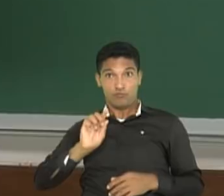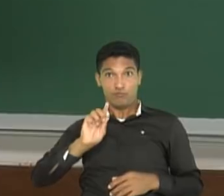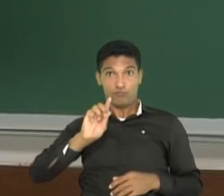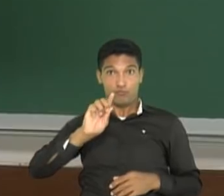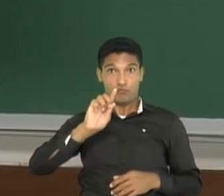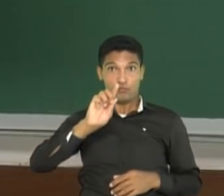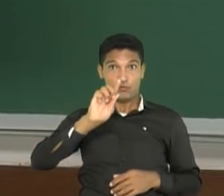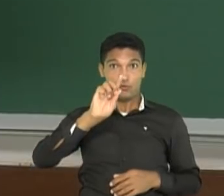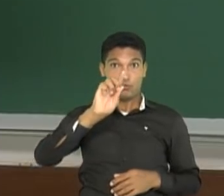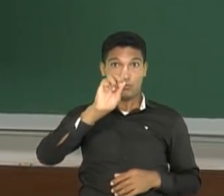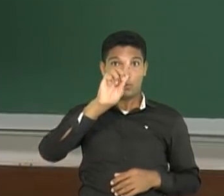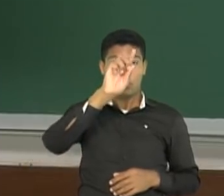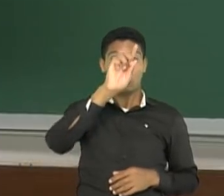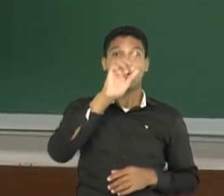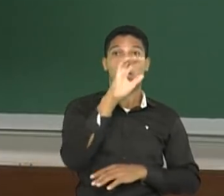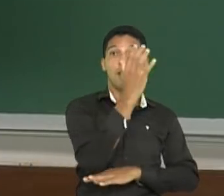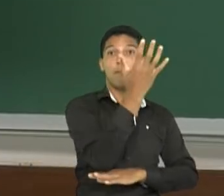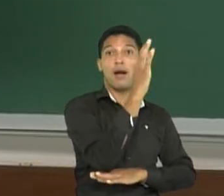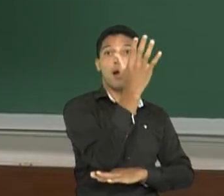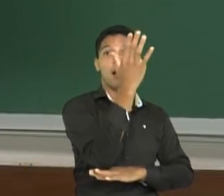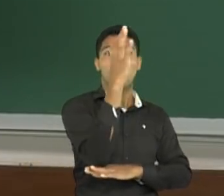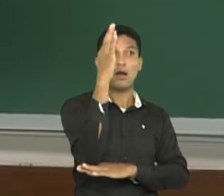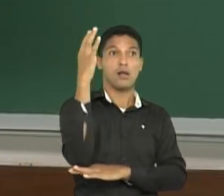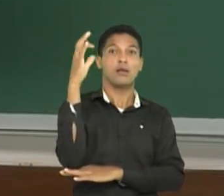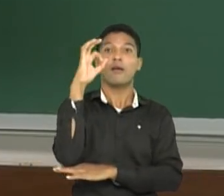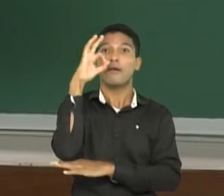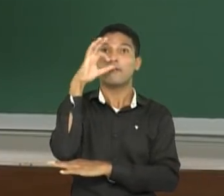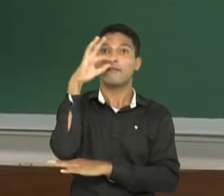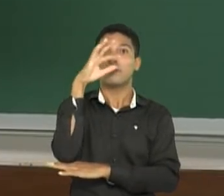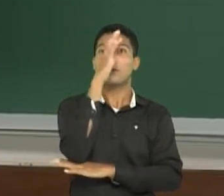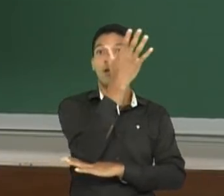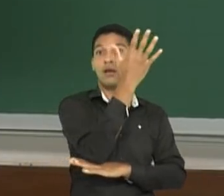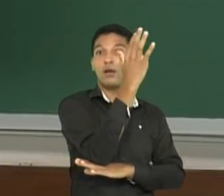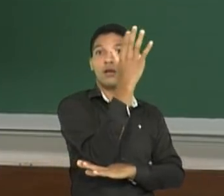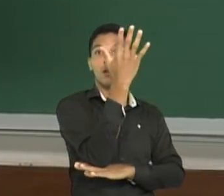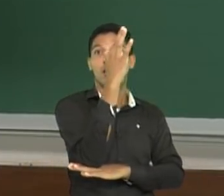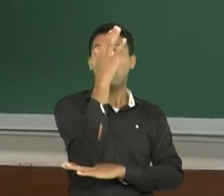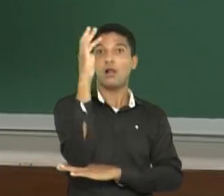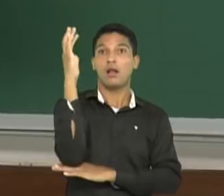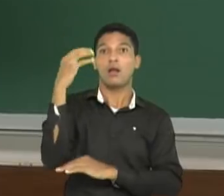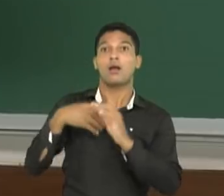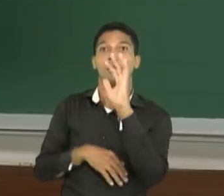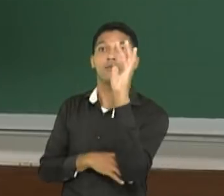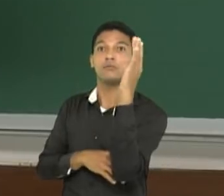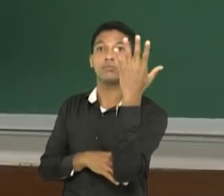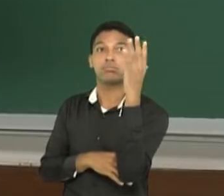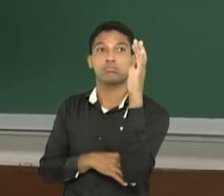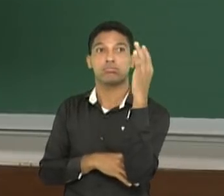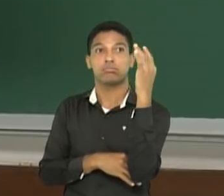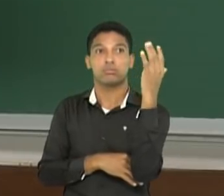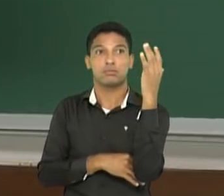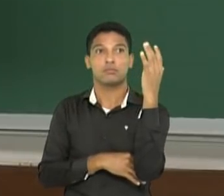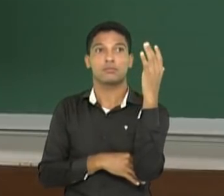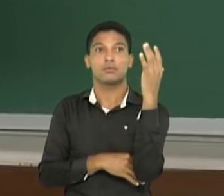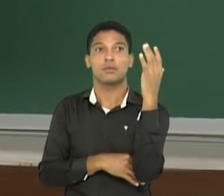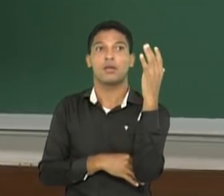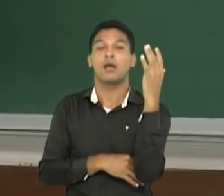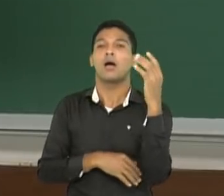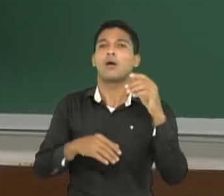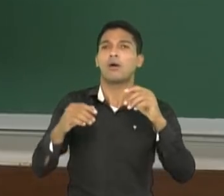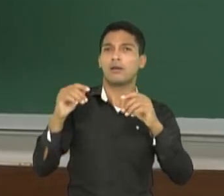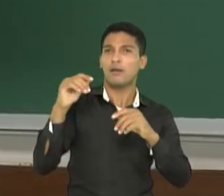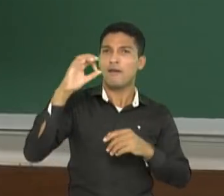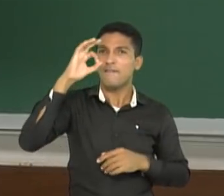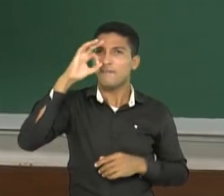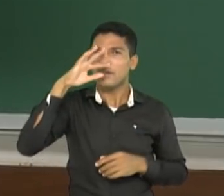floresta, né? E aí nós vamos ter o que está em verde aqui, que seria a presença da floresta, e o que está em verde mais clarinho são